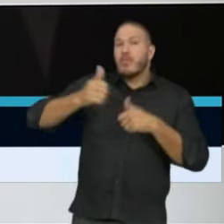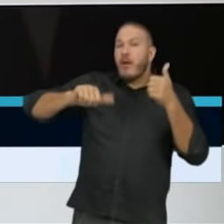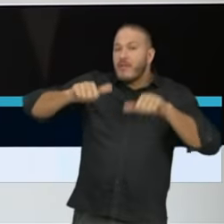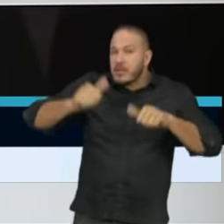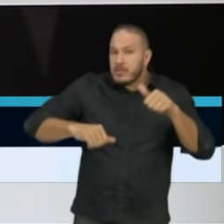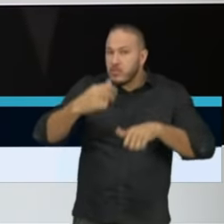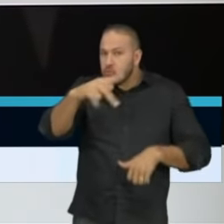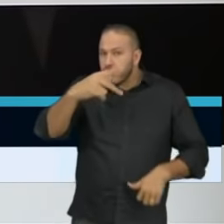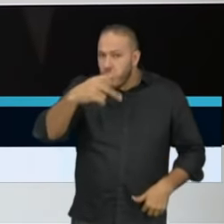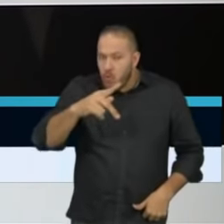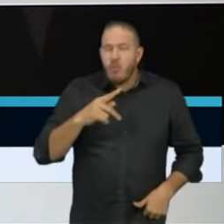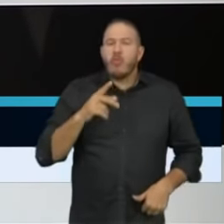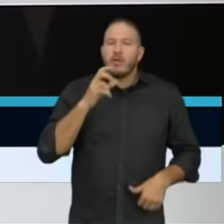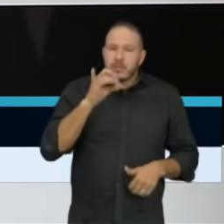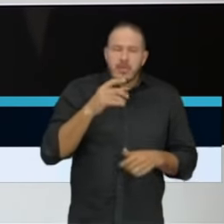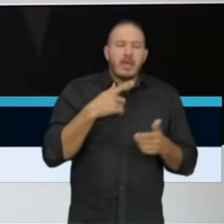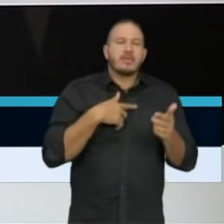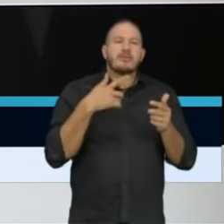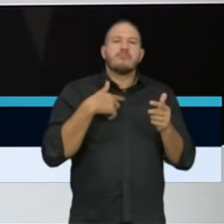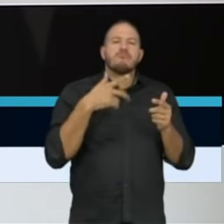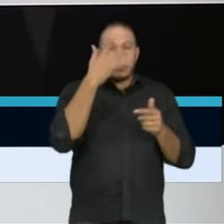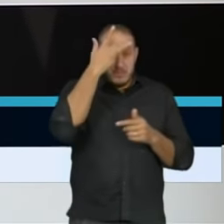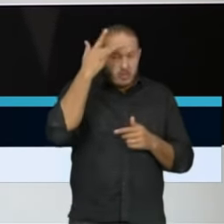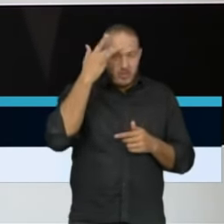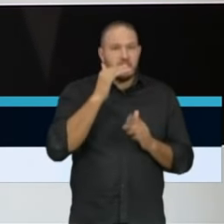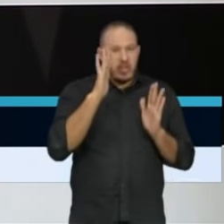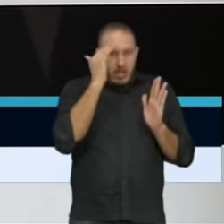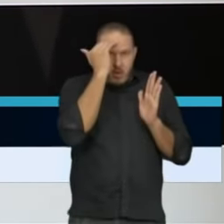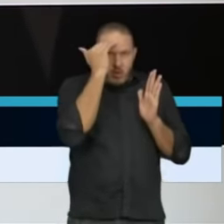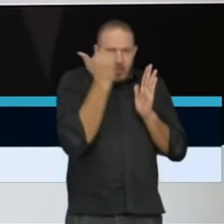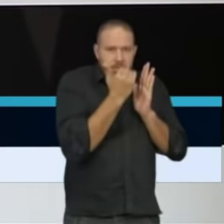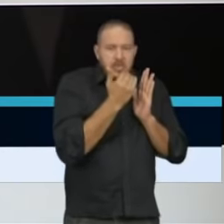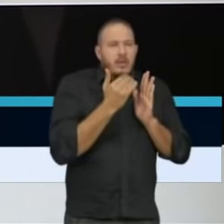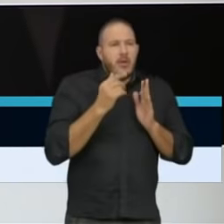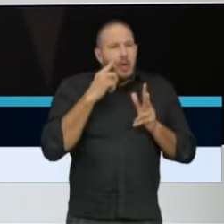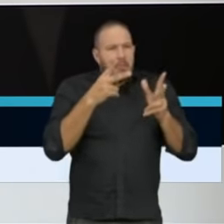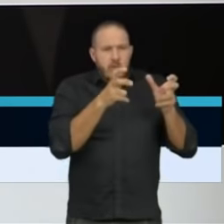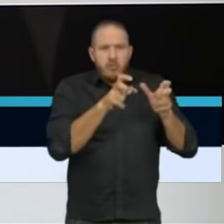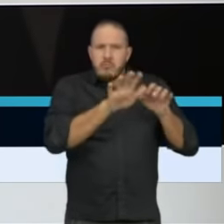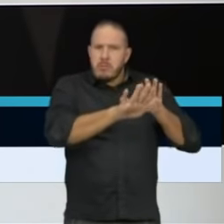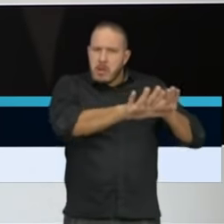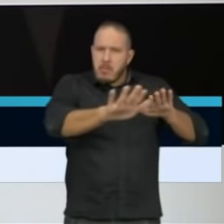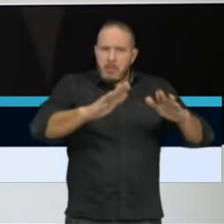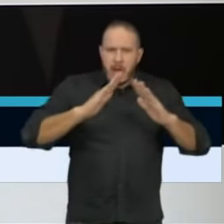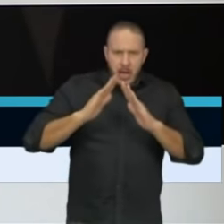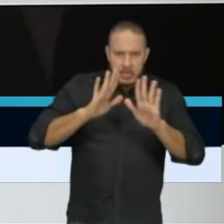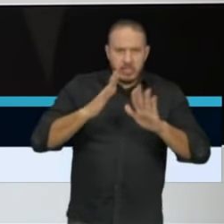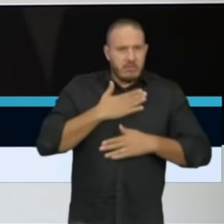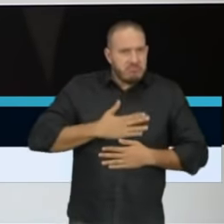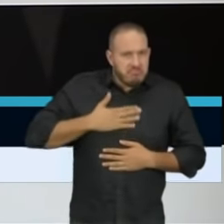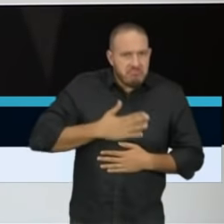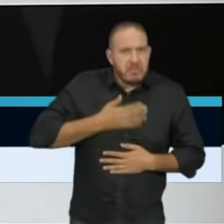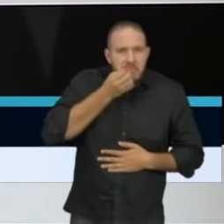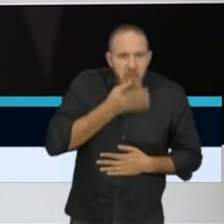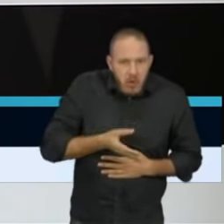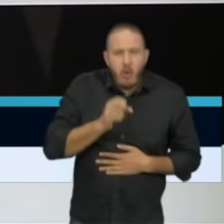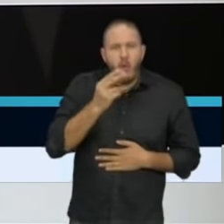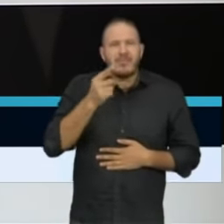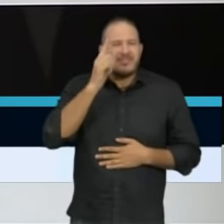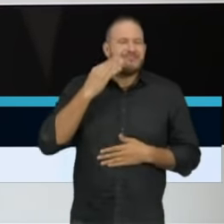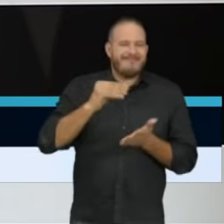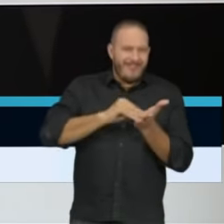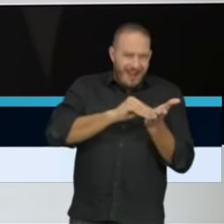essa restrição que as pessoas já estão se impondo, se ela já é satisfatória para o governo, se o senhor entende que isso precisa